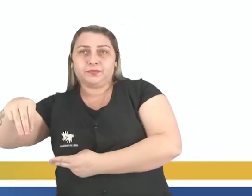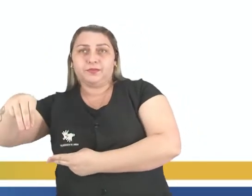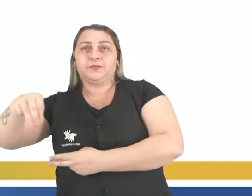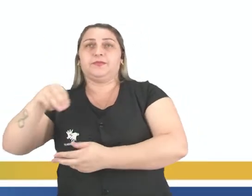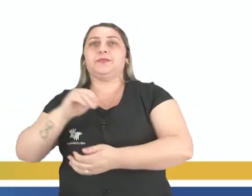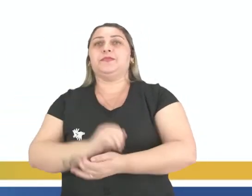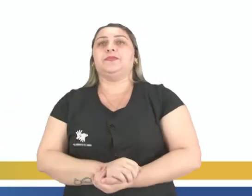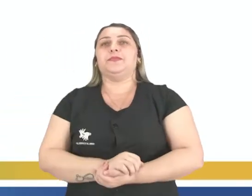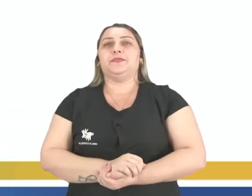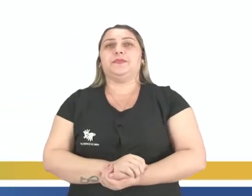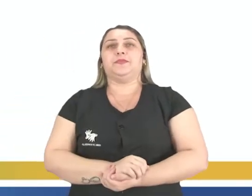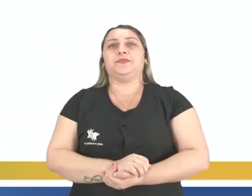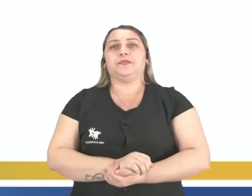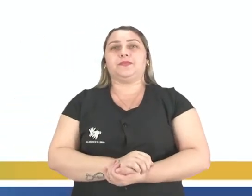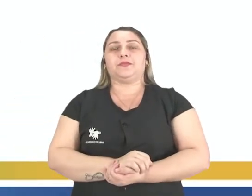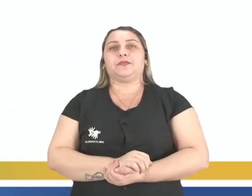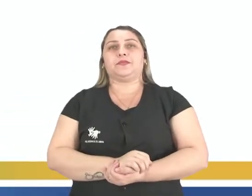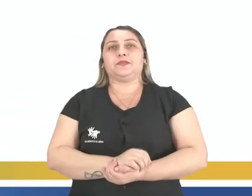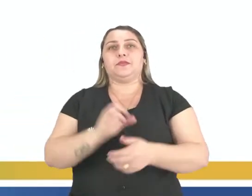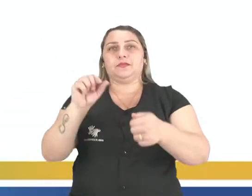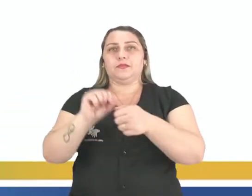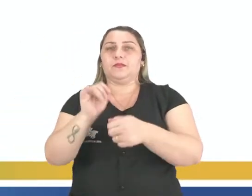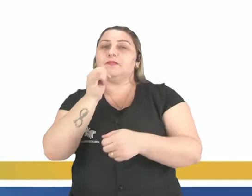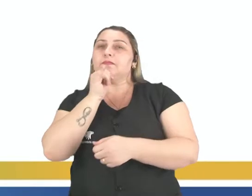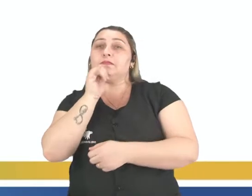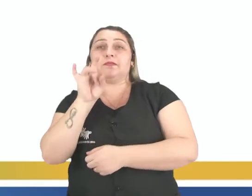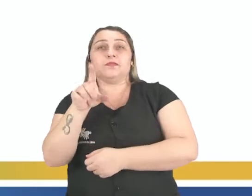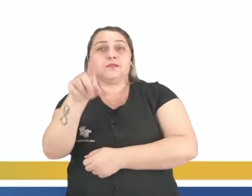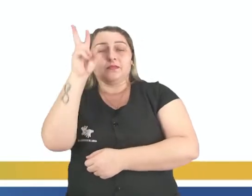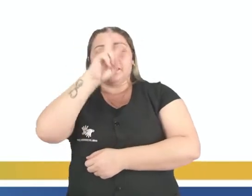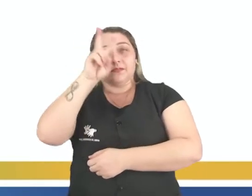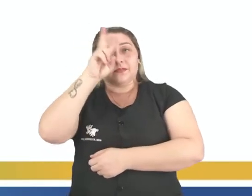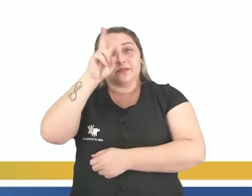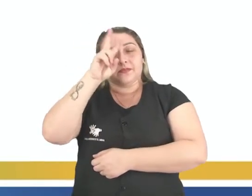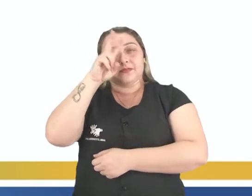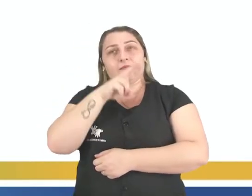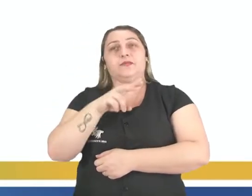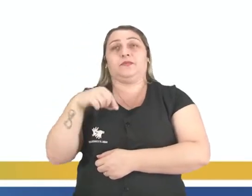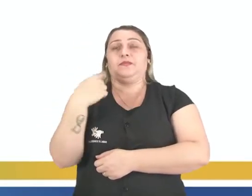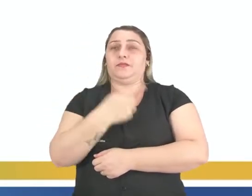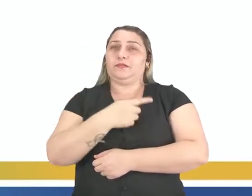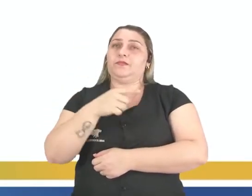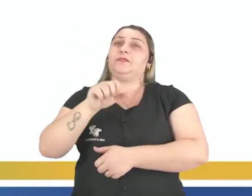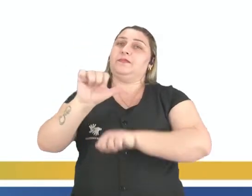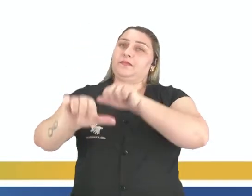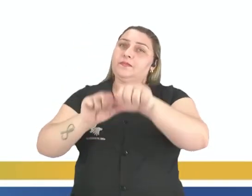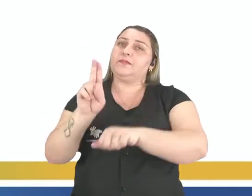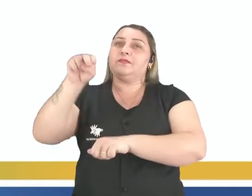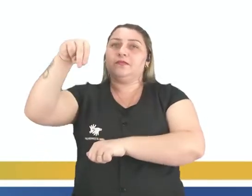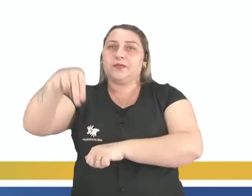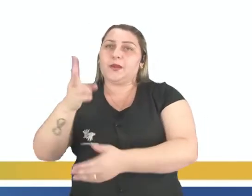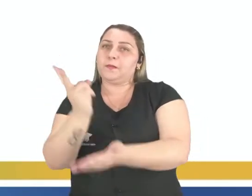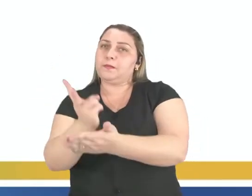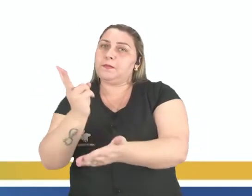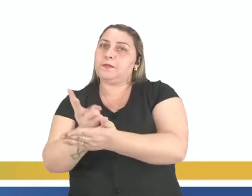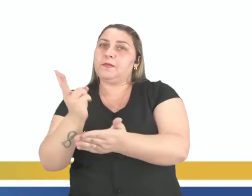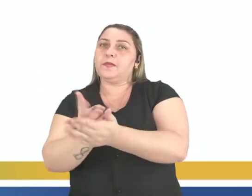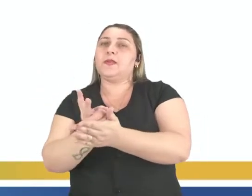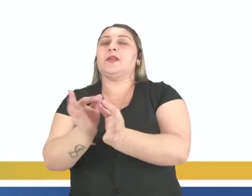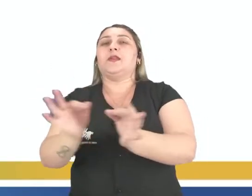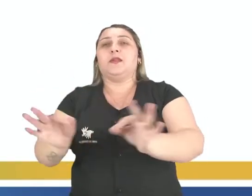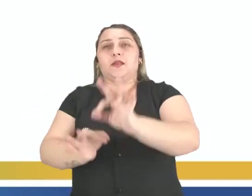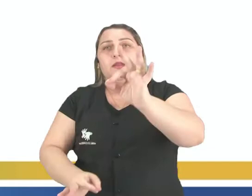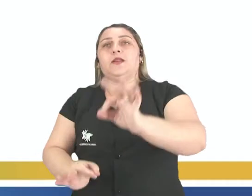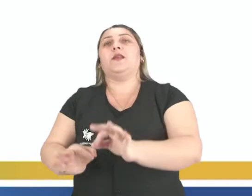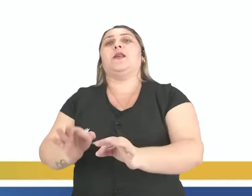tenho 4 quilômetros. Então, aqui eu fiz esse exemplo só para você lembrar que quando a gente vai converter unidades de uma mesma medida,